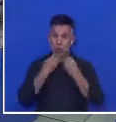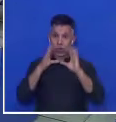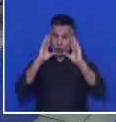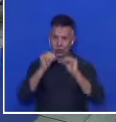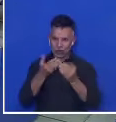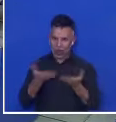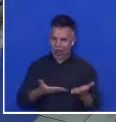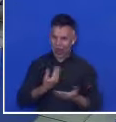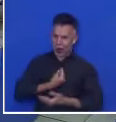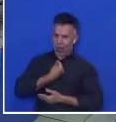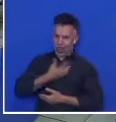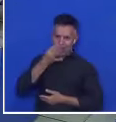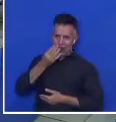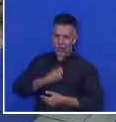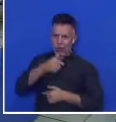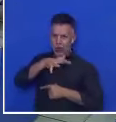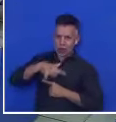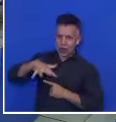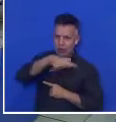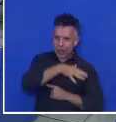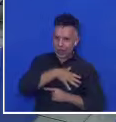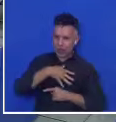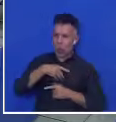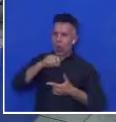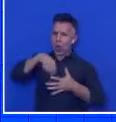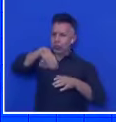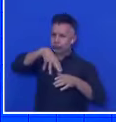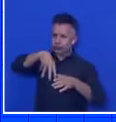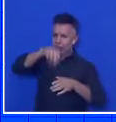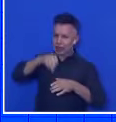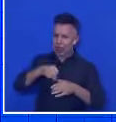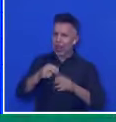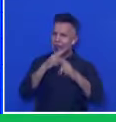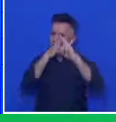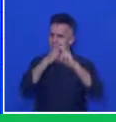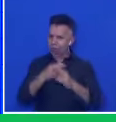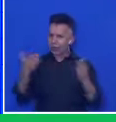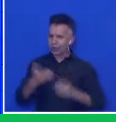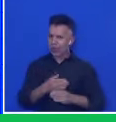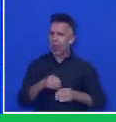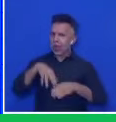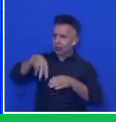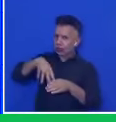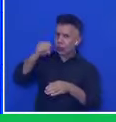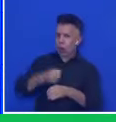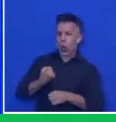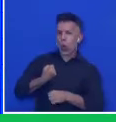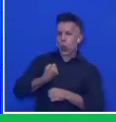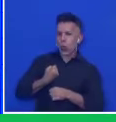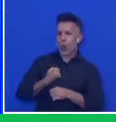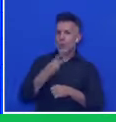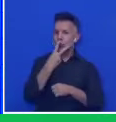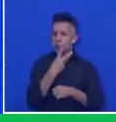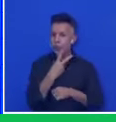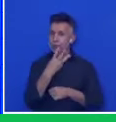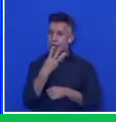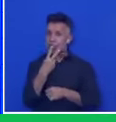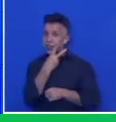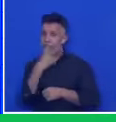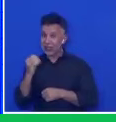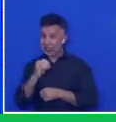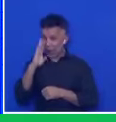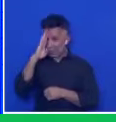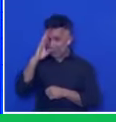Boa noite, falamos ao vivo do espaço Loterias Caixa. Essa noite tem sorteio da Mega Sena, concurso 2.320,